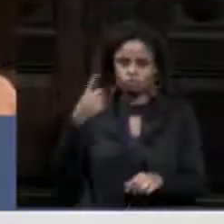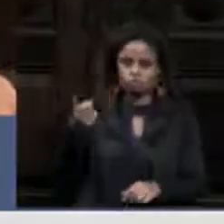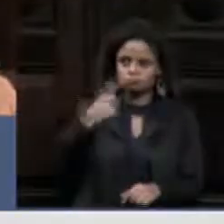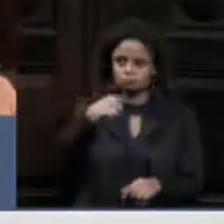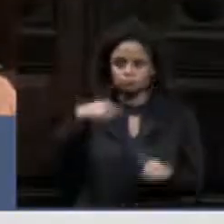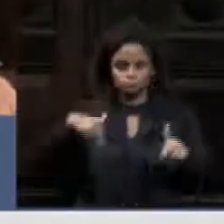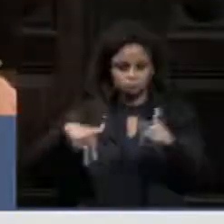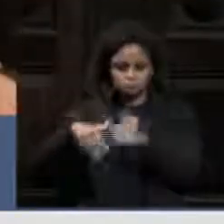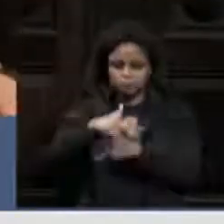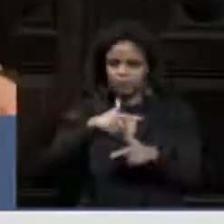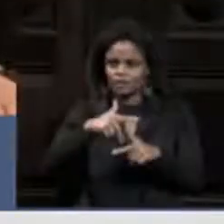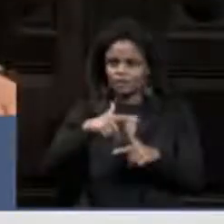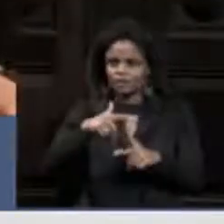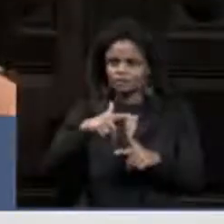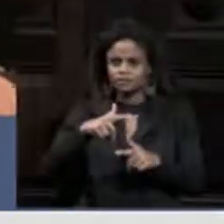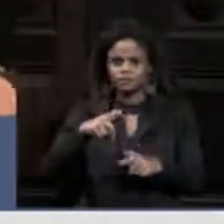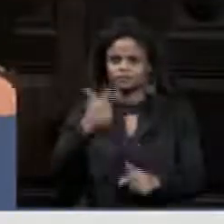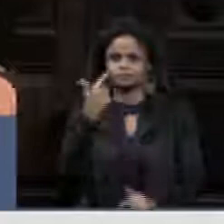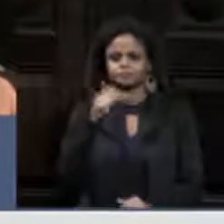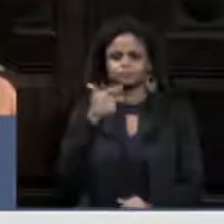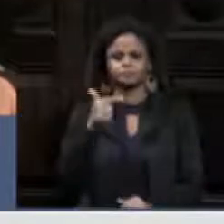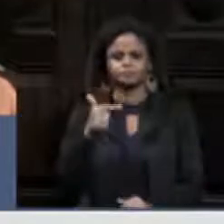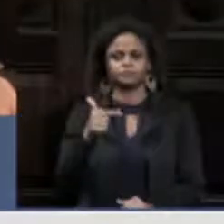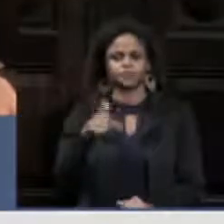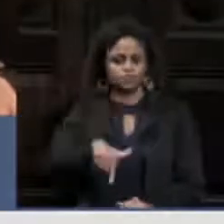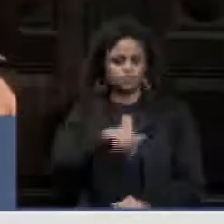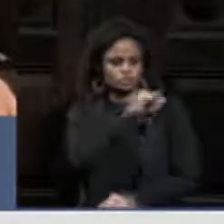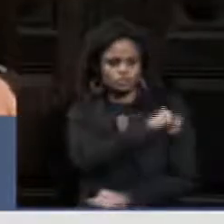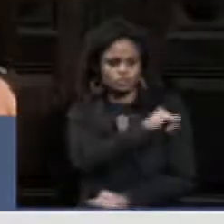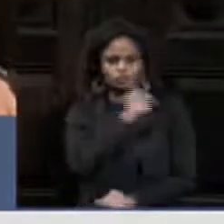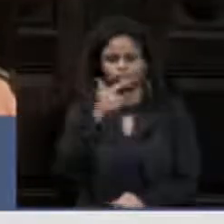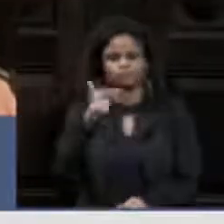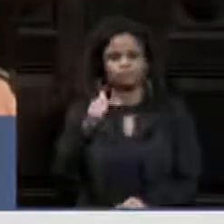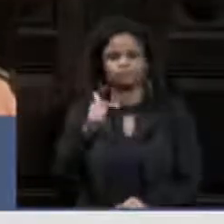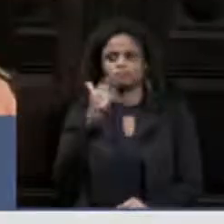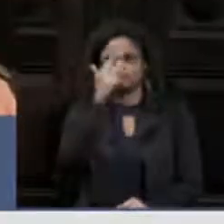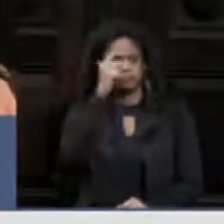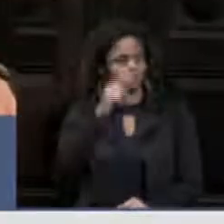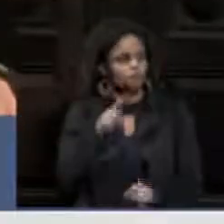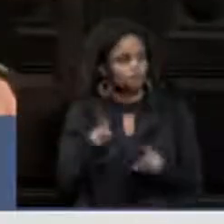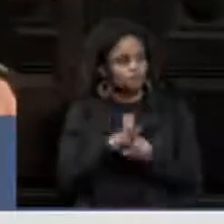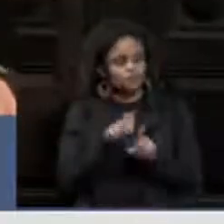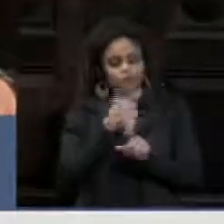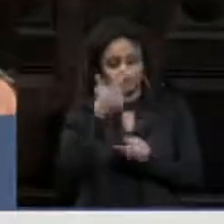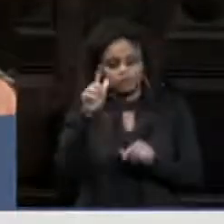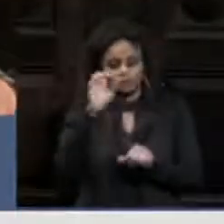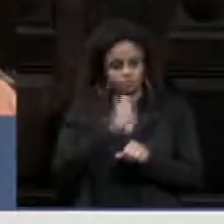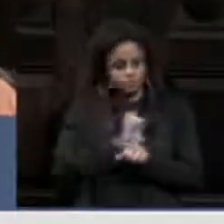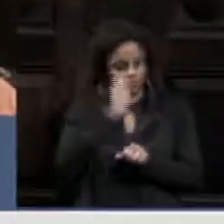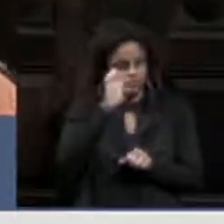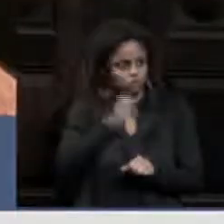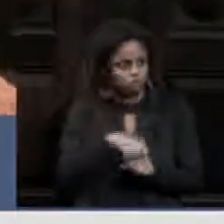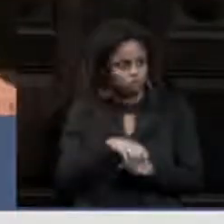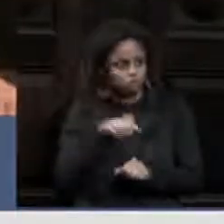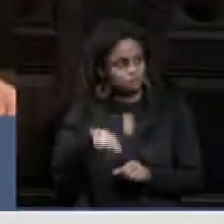inexiste no nosso Estado. E em outros estados também da federação